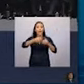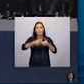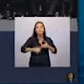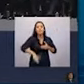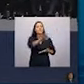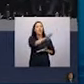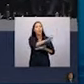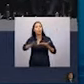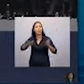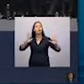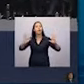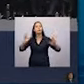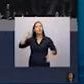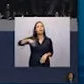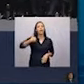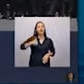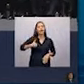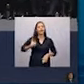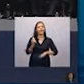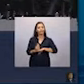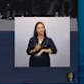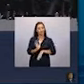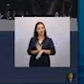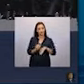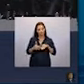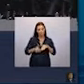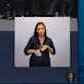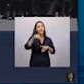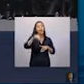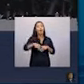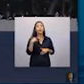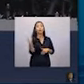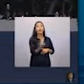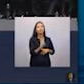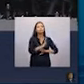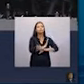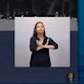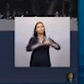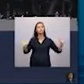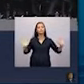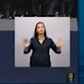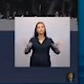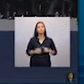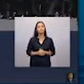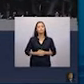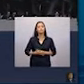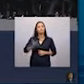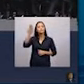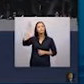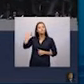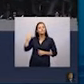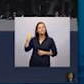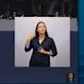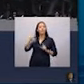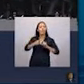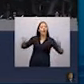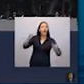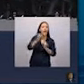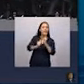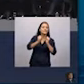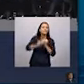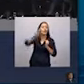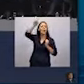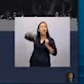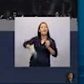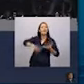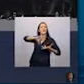Argentina. Hoy damos por terminada una larga y triste historia de decadencia y declive